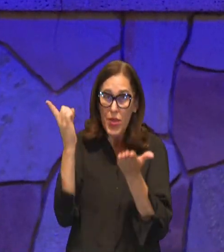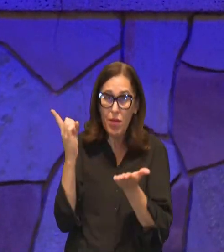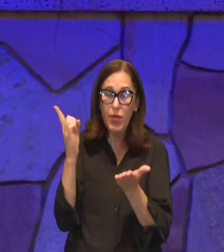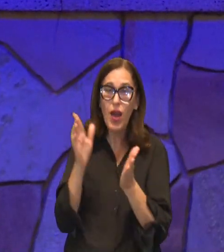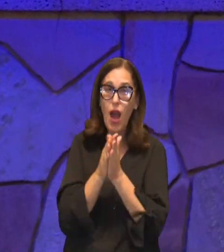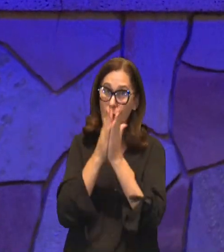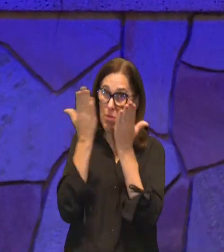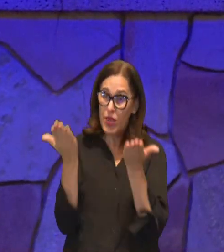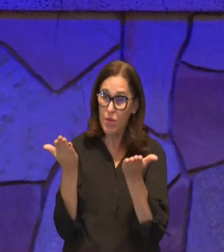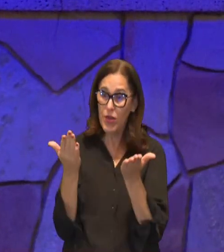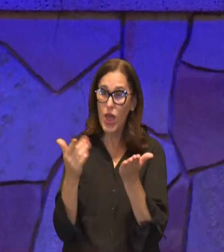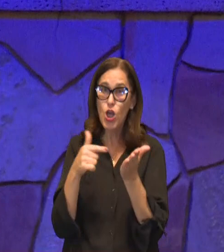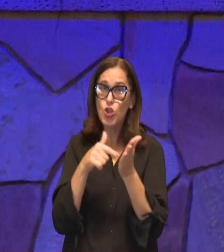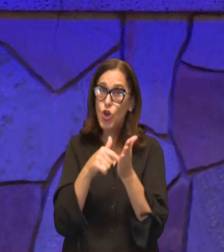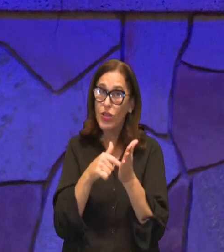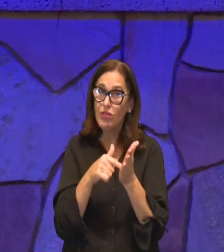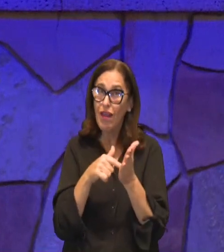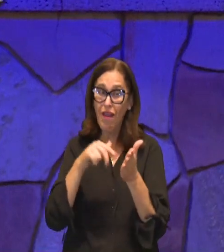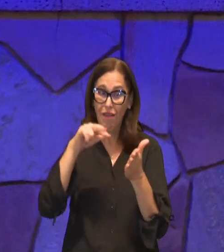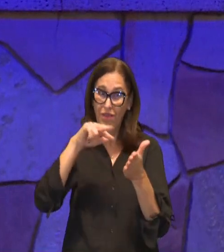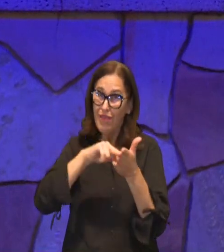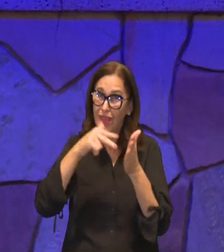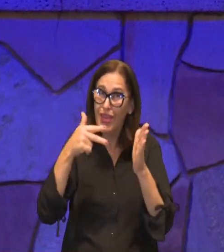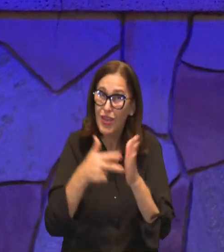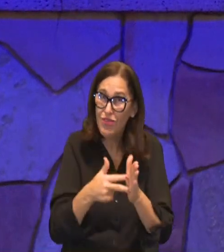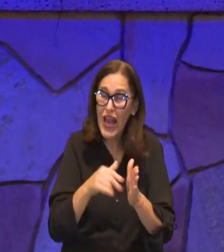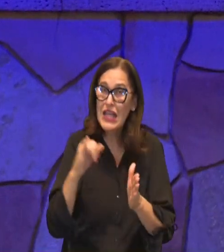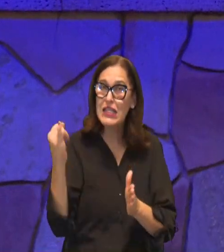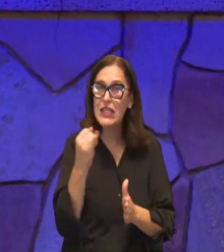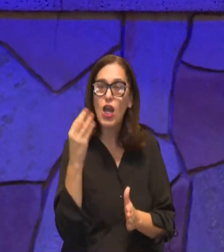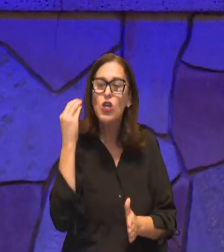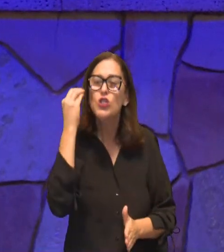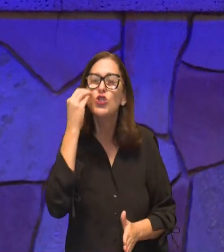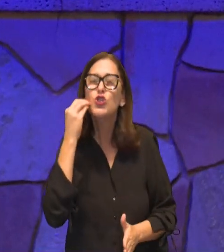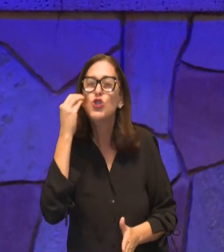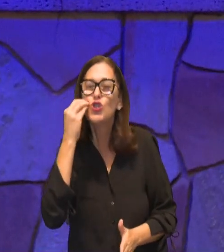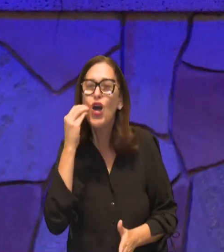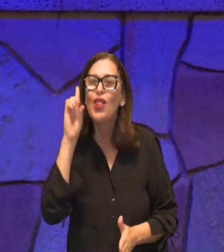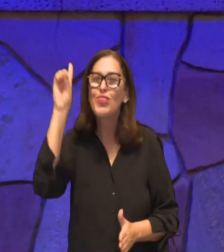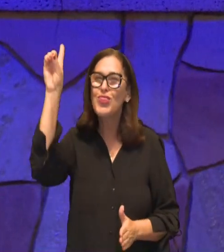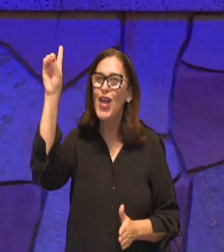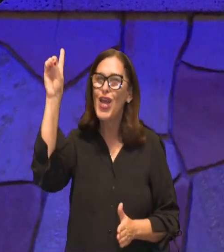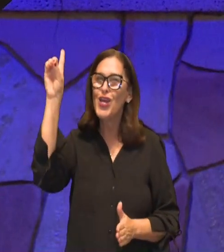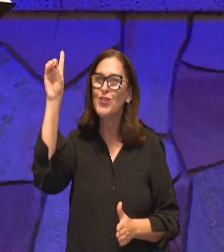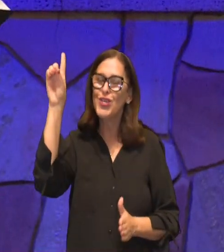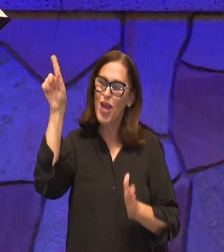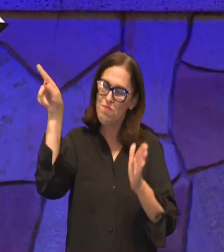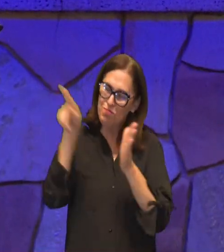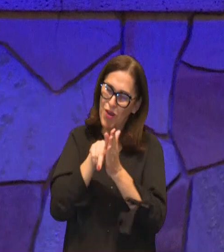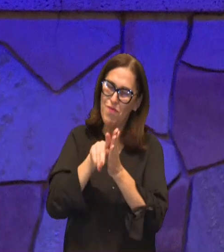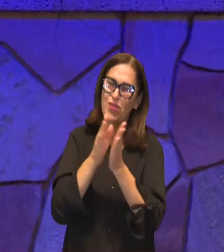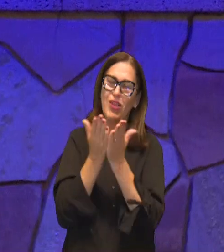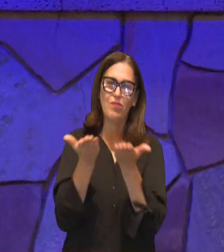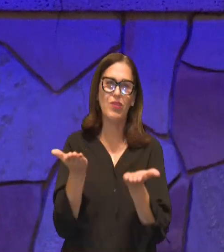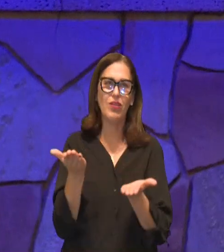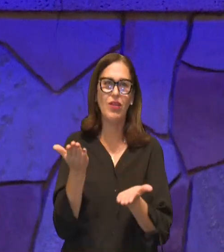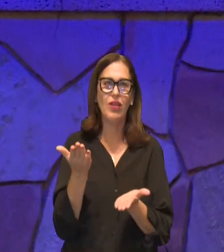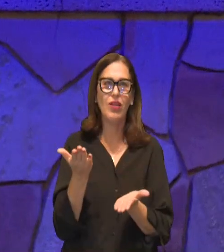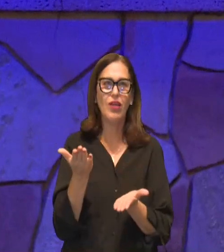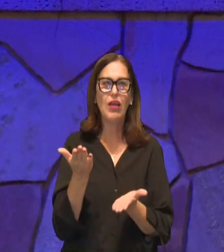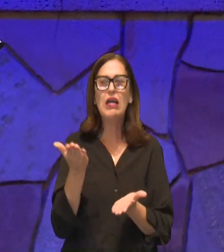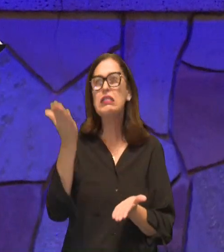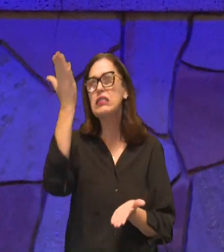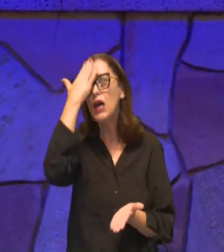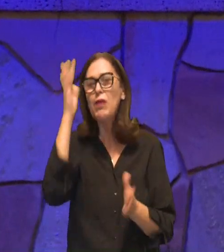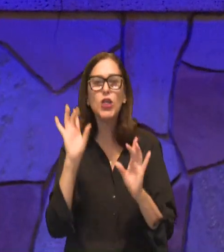Bíblia só faz sentido se nós experimentarmos o Deus desta palavra. Não adianta nós sabermos a palavra